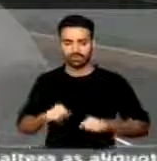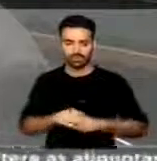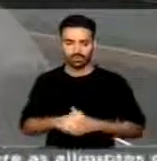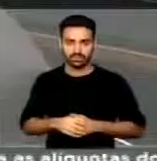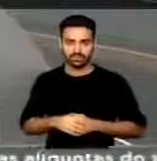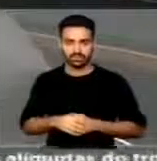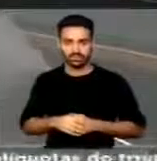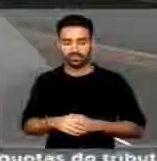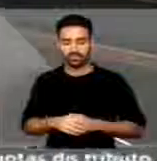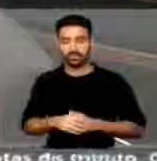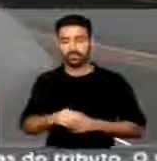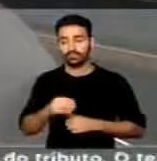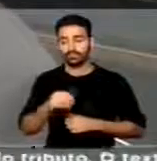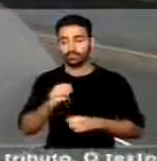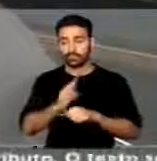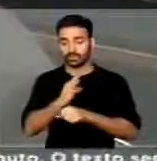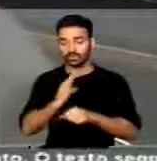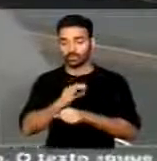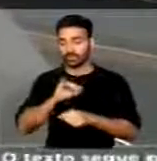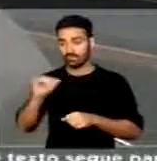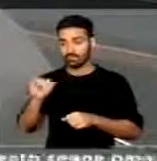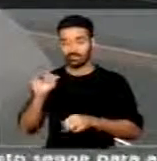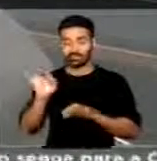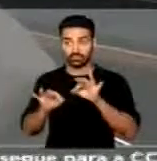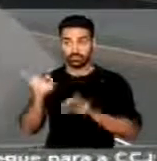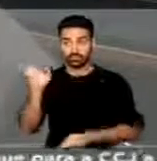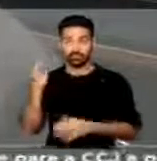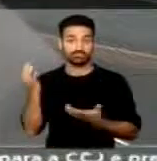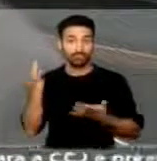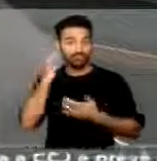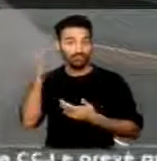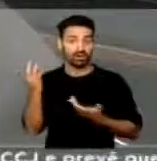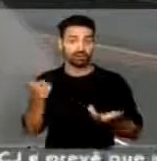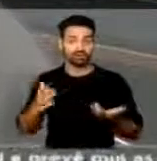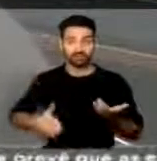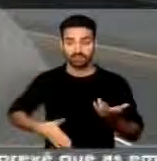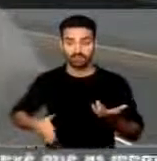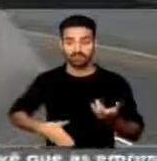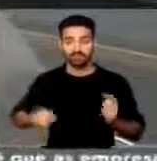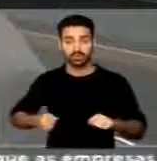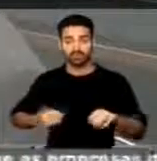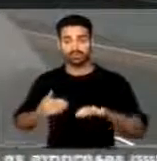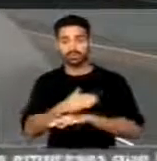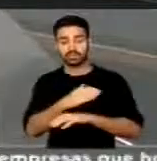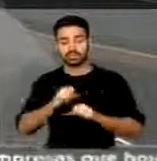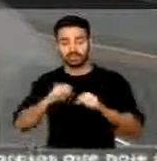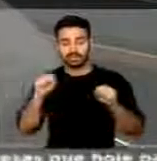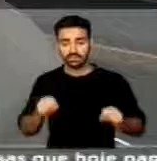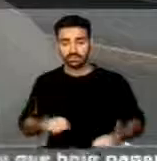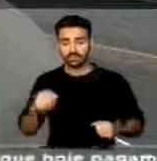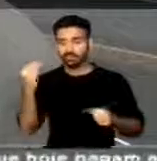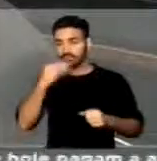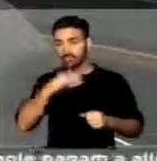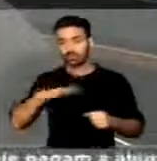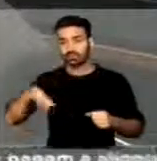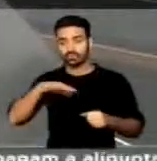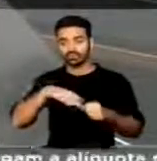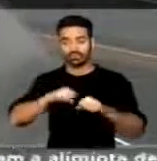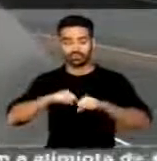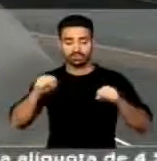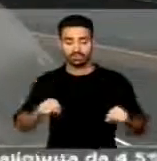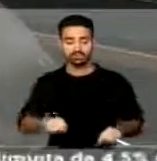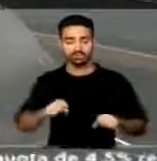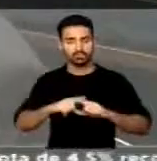O WhatsApp informa ao juiz, aí isso facilita que os bandidos tenham acesso ao sistema, enfraquece o sistema, mas isso não